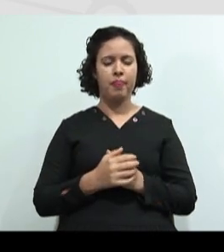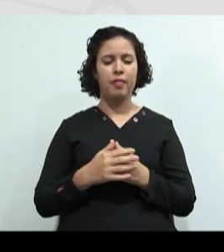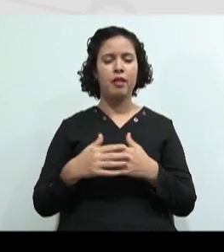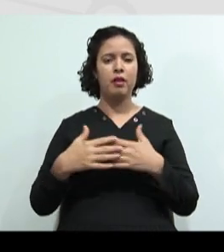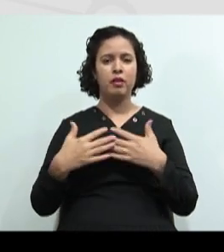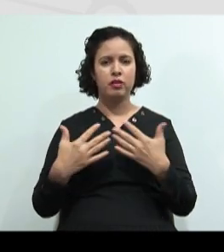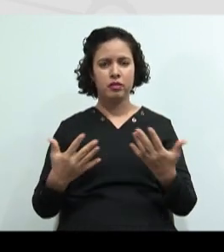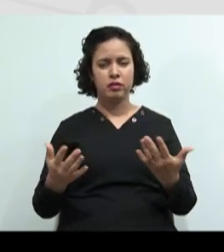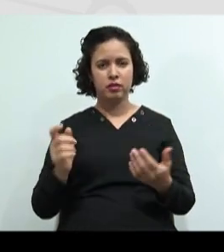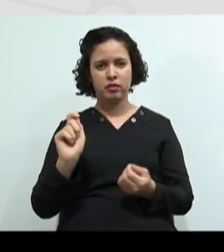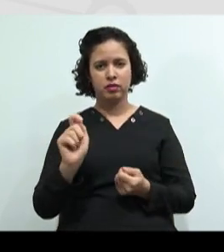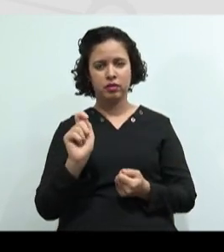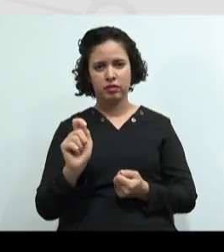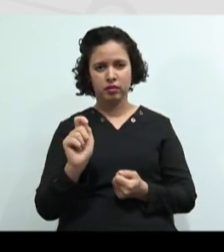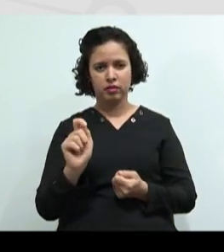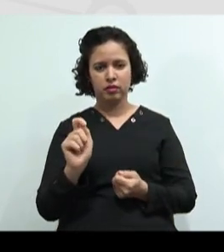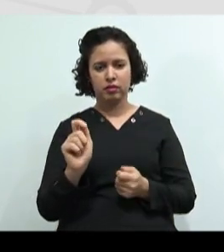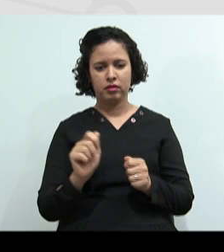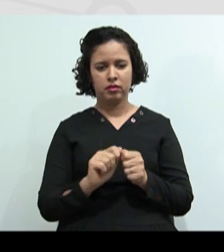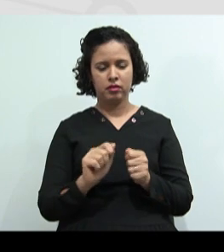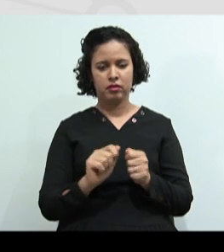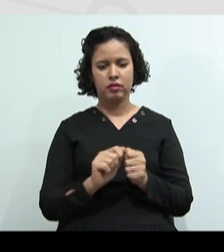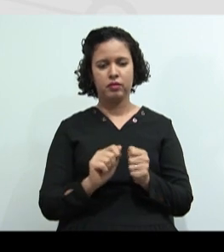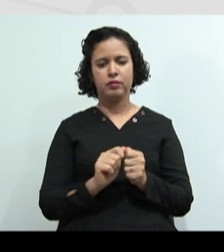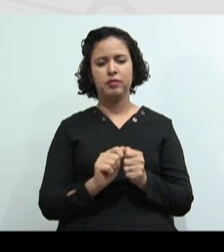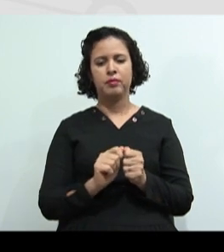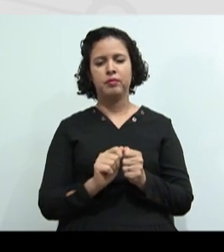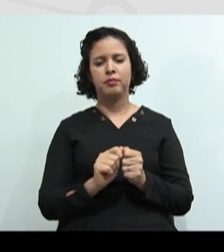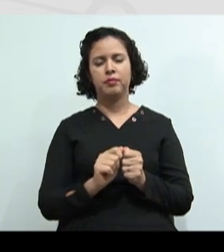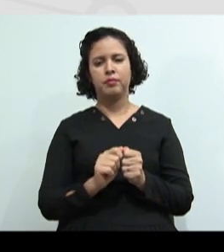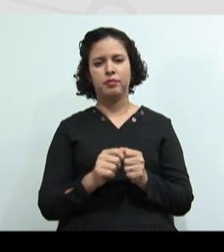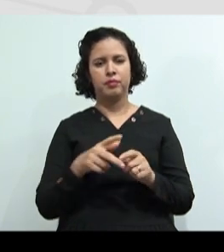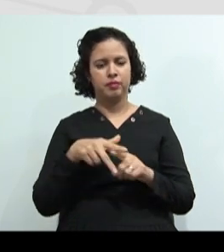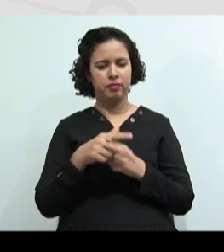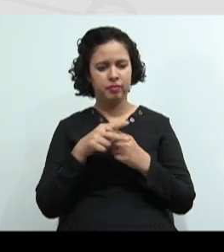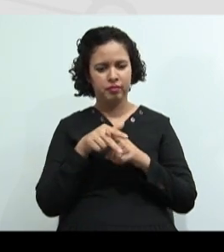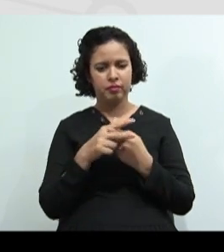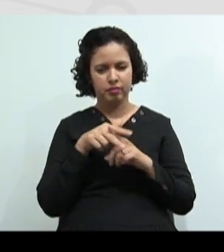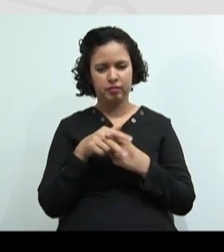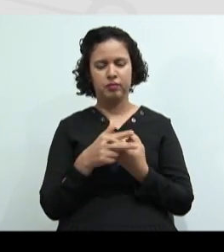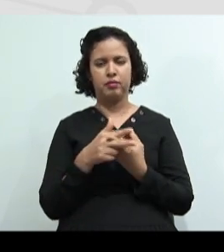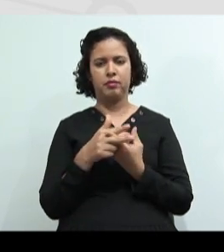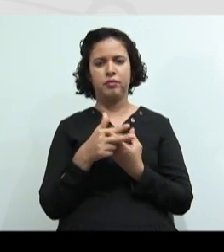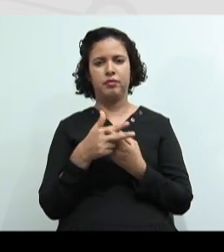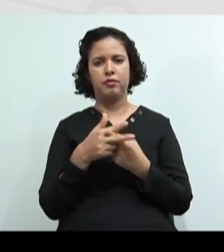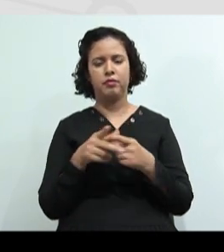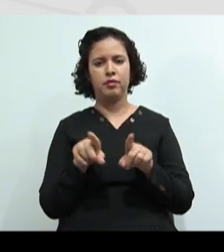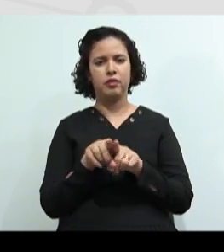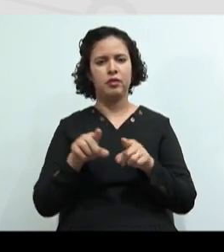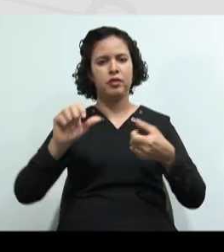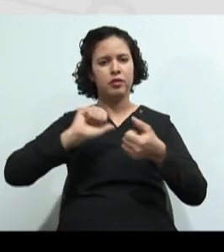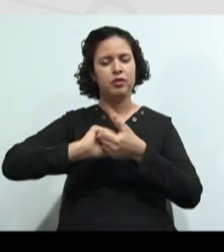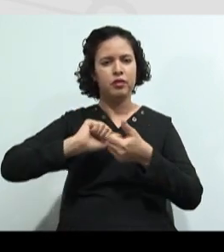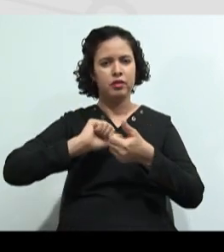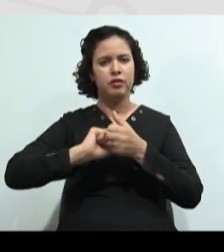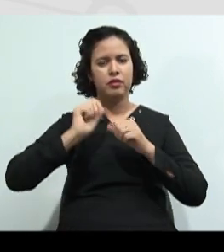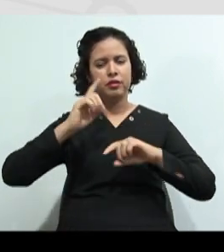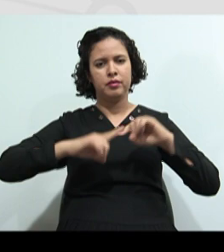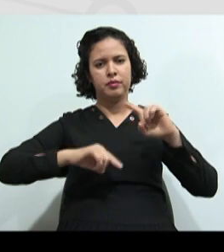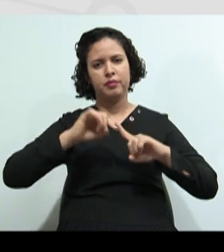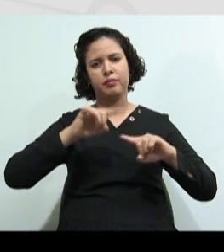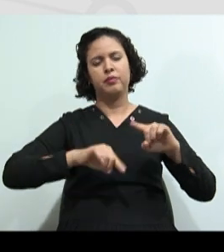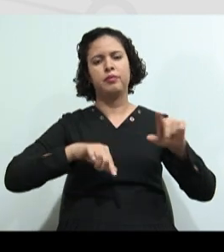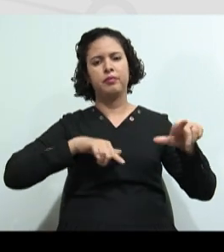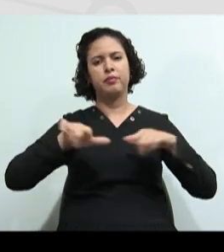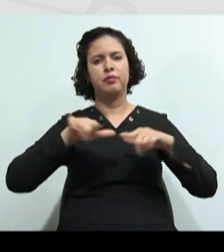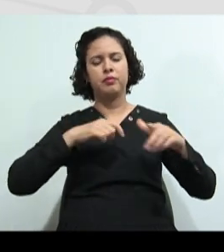qualidade, como padrões para produção, funcionamento das máquinas, as máquinas, né, e equipamentos, qualidade dos produtos ou